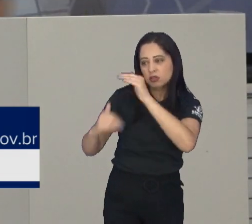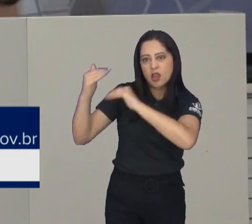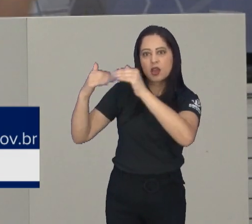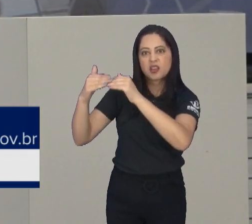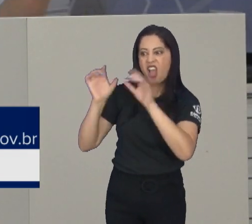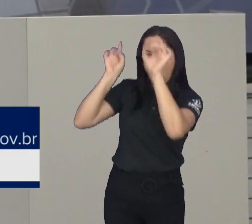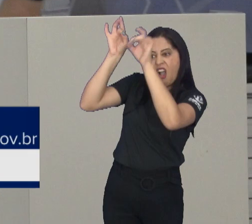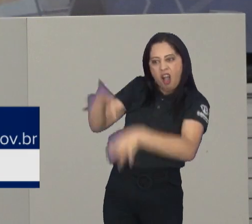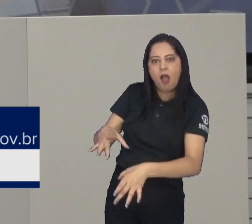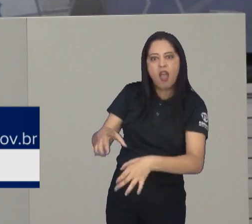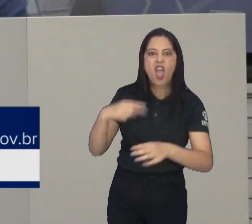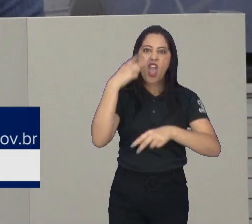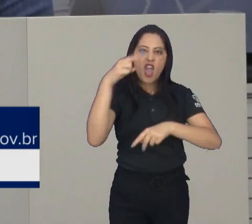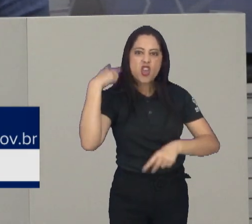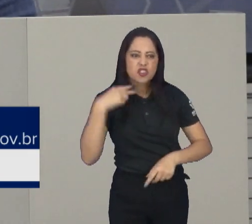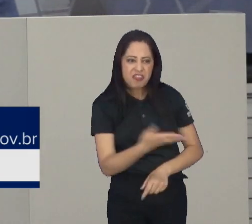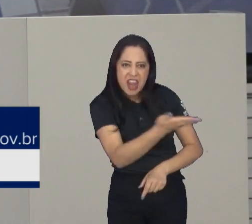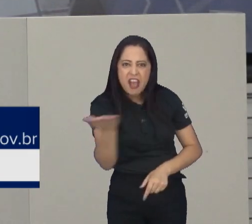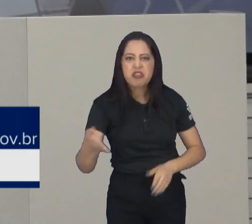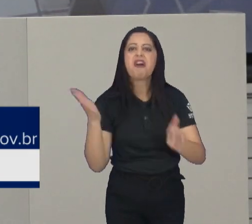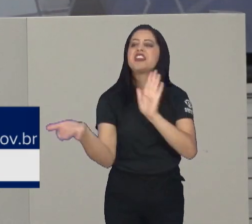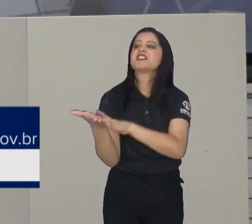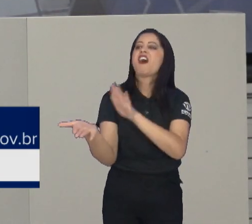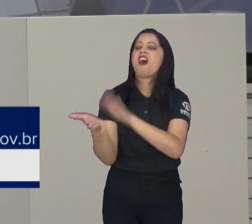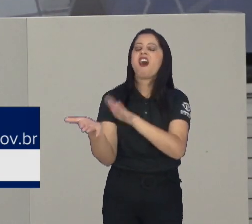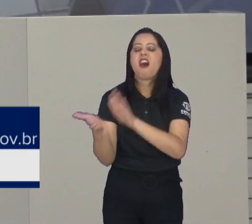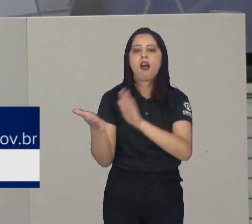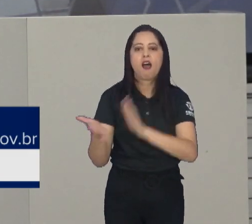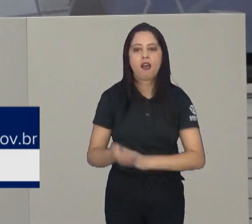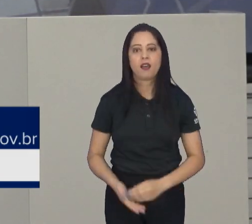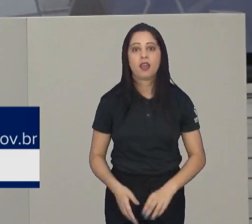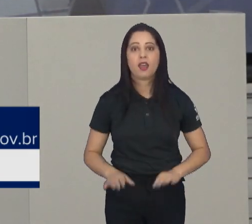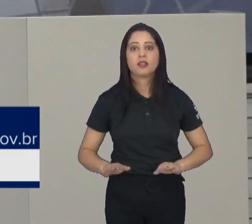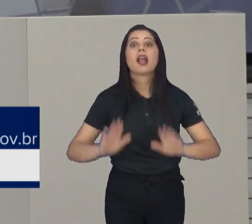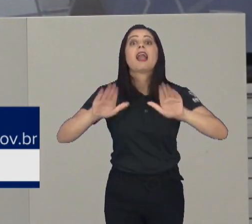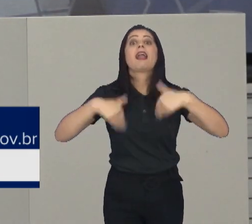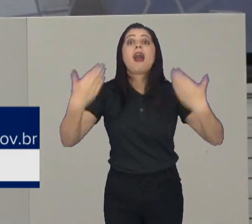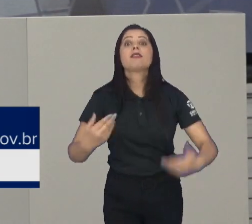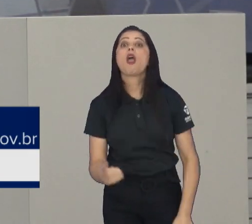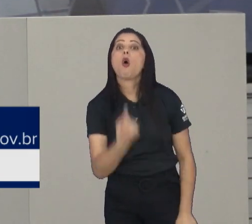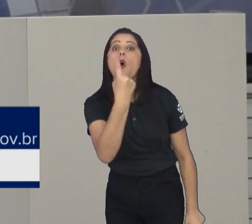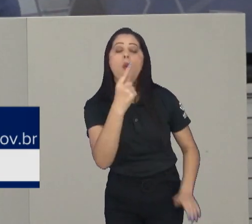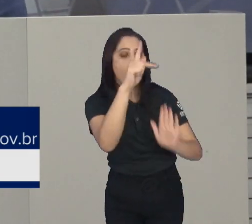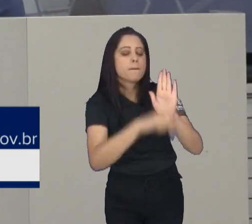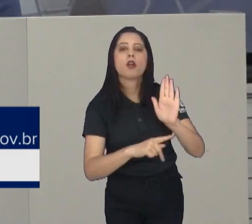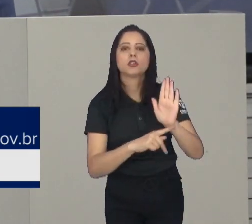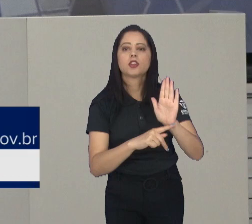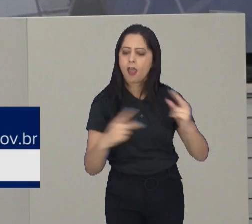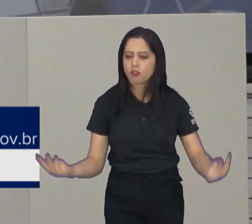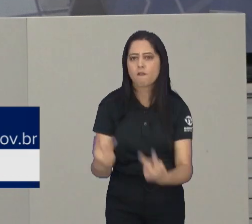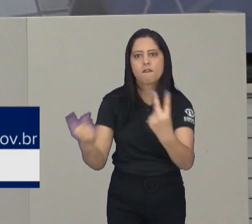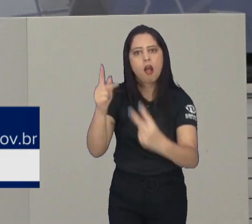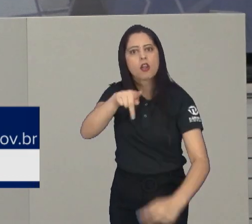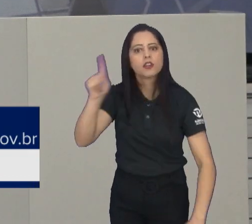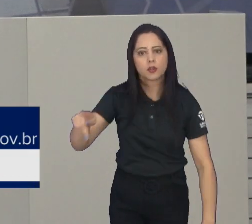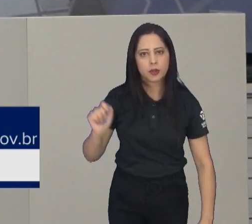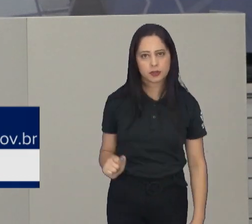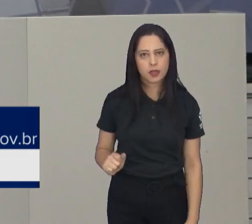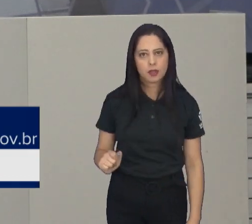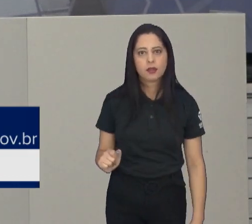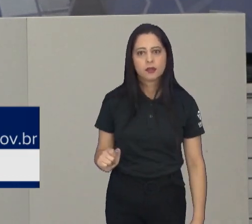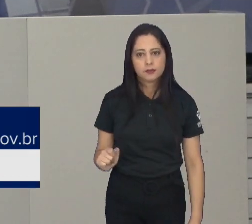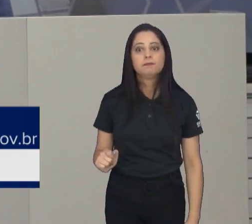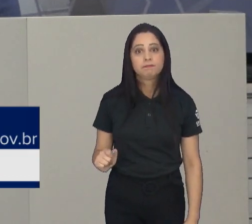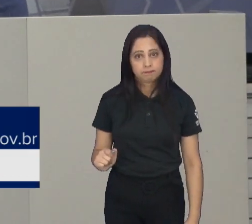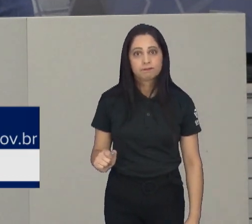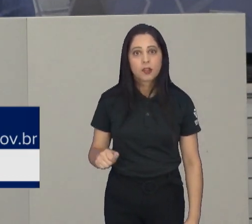os vereadores aqui, ó. Então não houve um projeto sequer que tenha valorizado, que tenha nos valorizado,